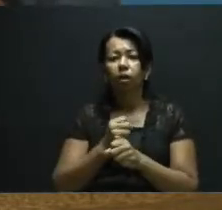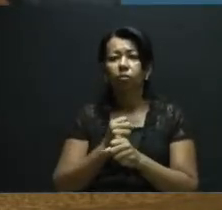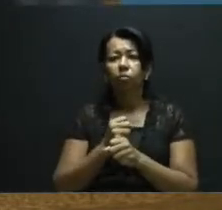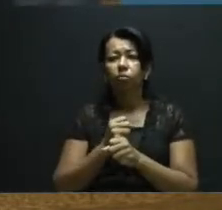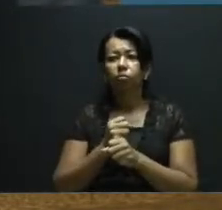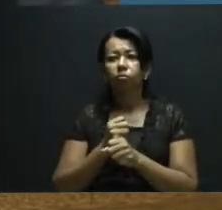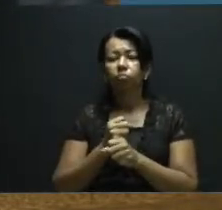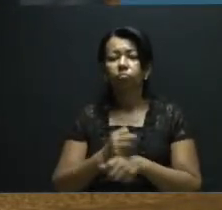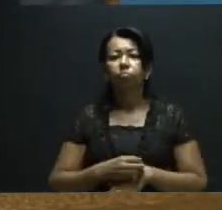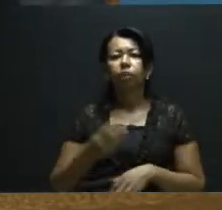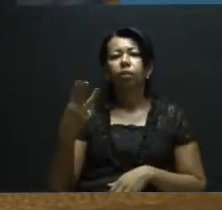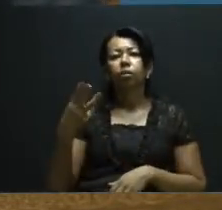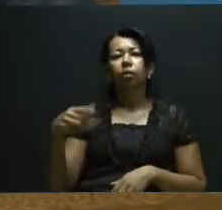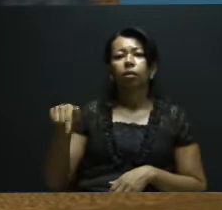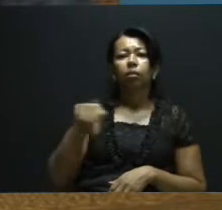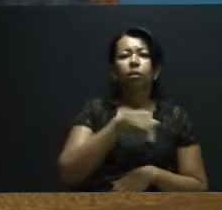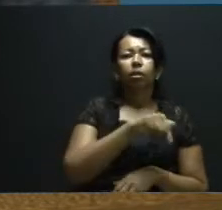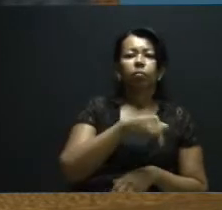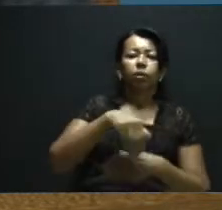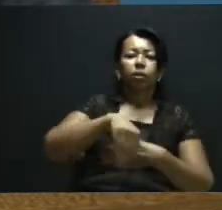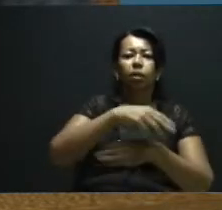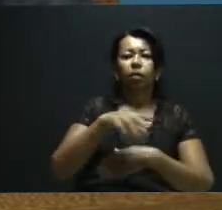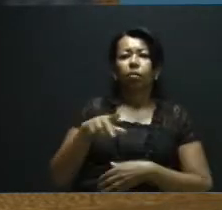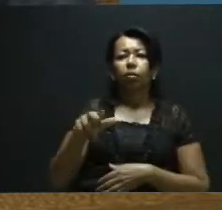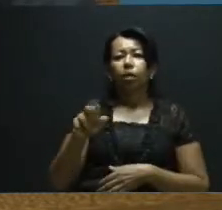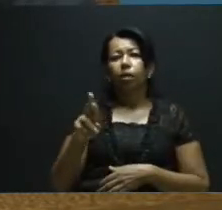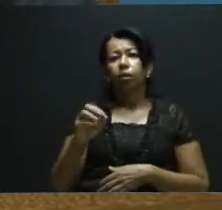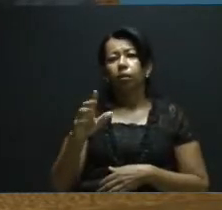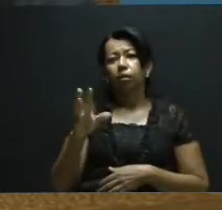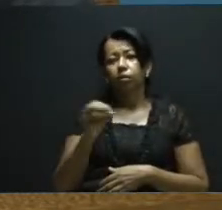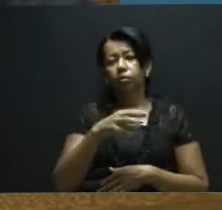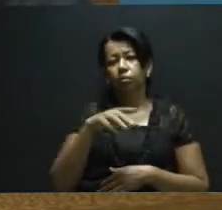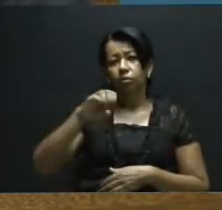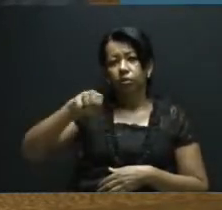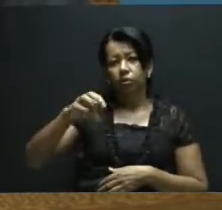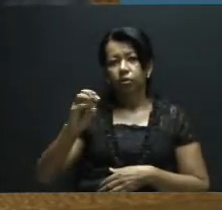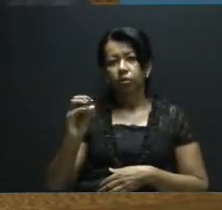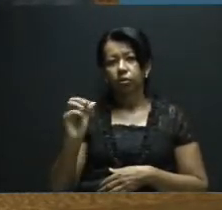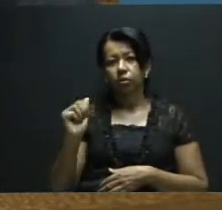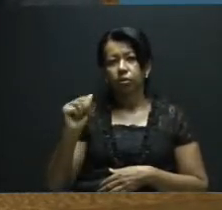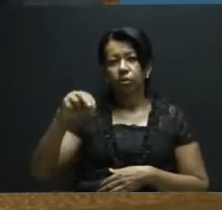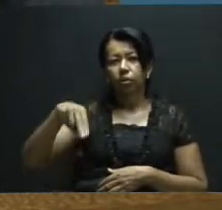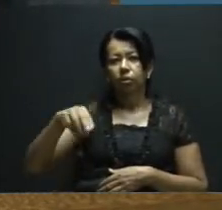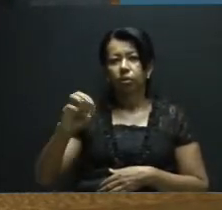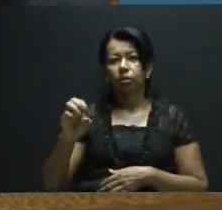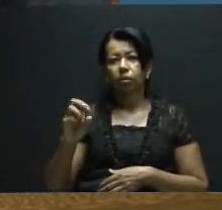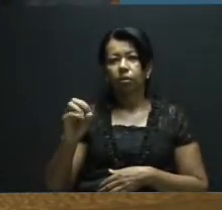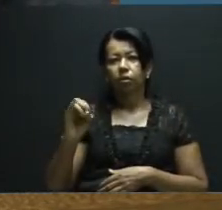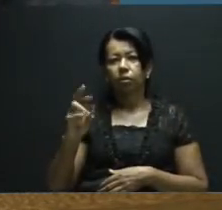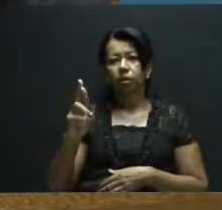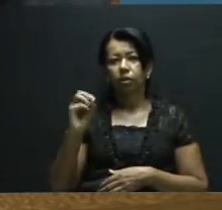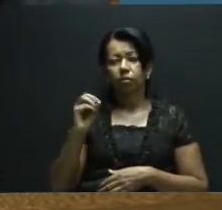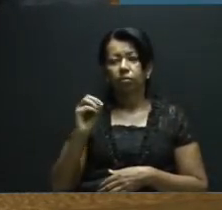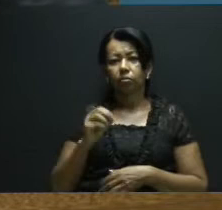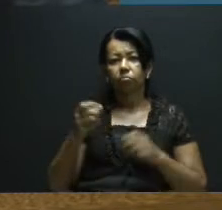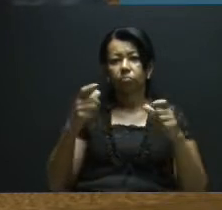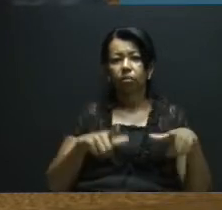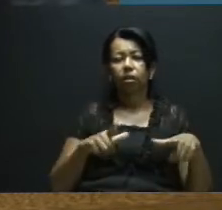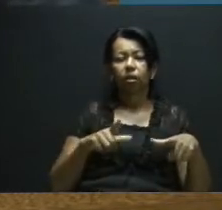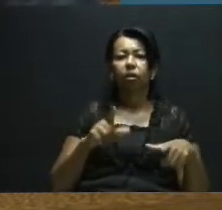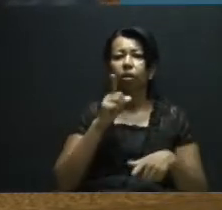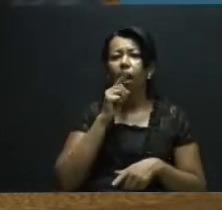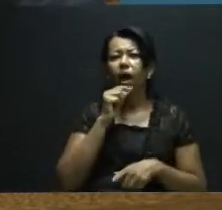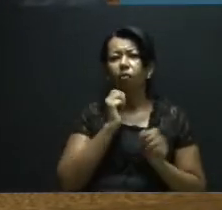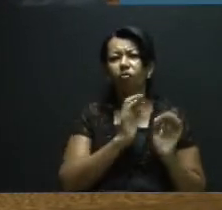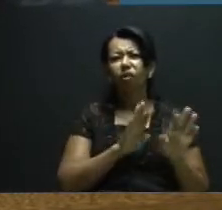semanas na rua rio de janeiro que eu fui atender o munícipe lá com declive da parte da chuva que fica empoçada e até dengue o